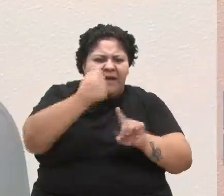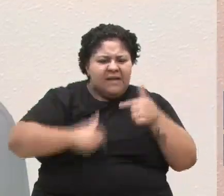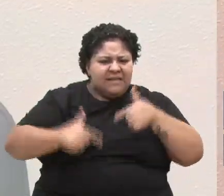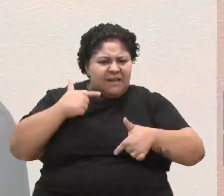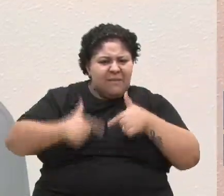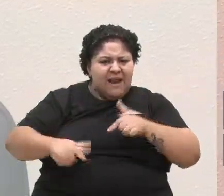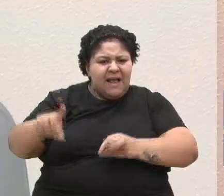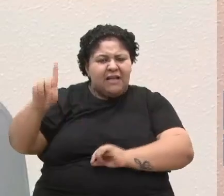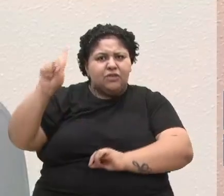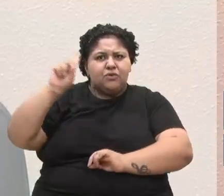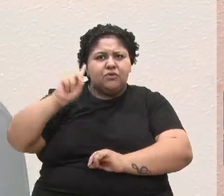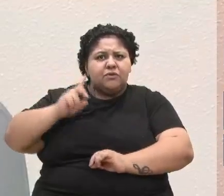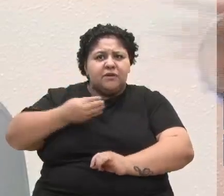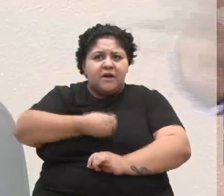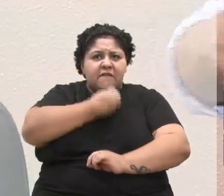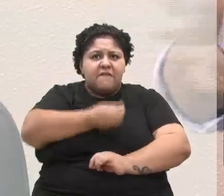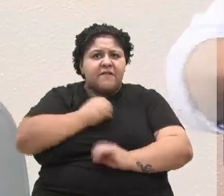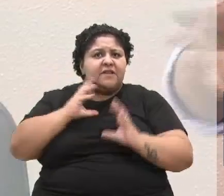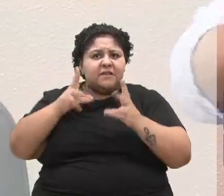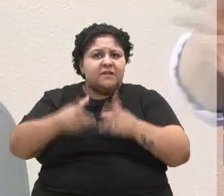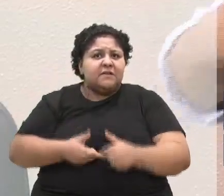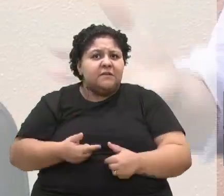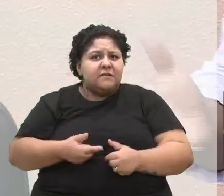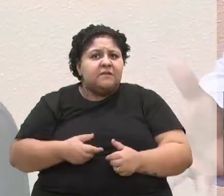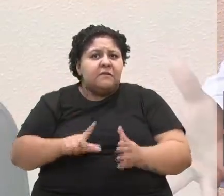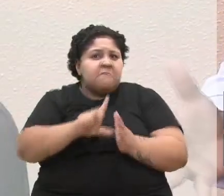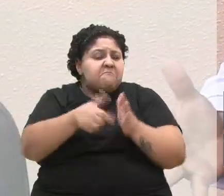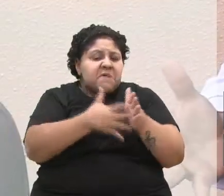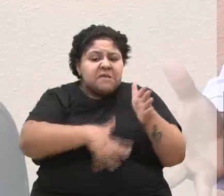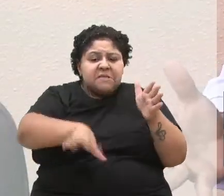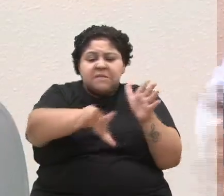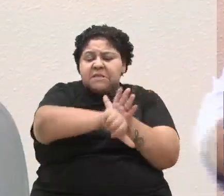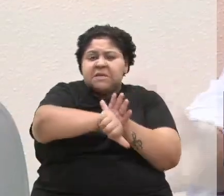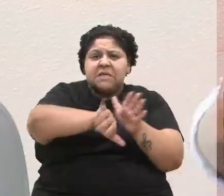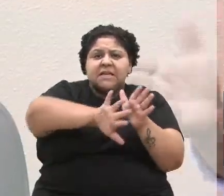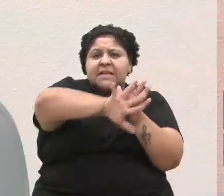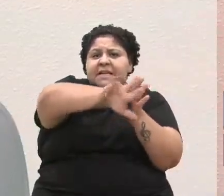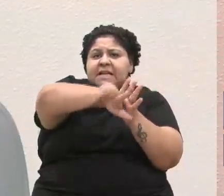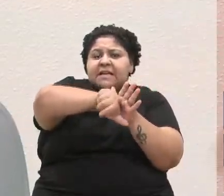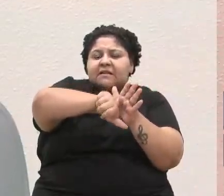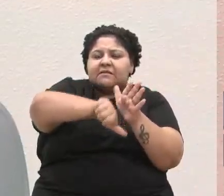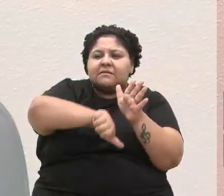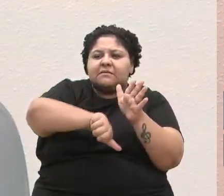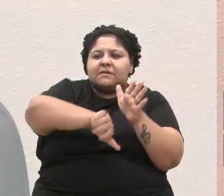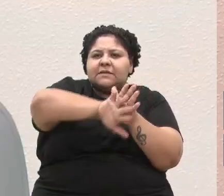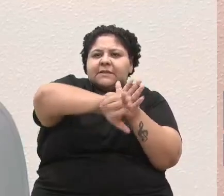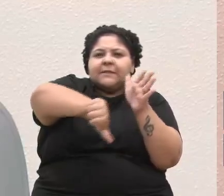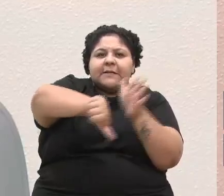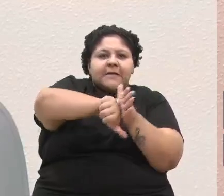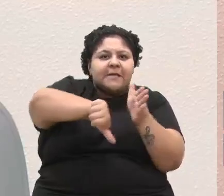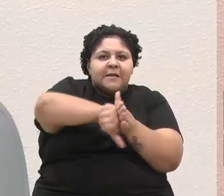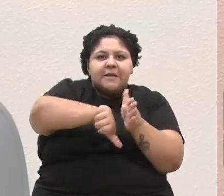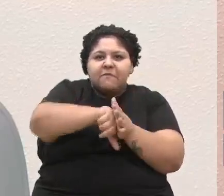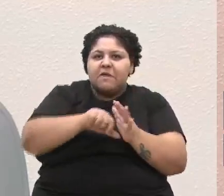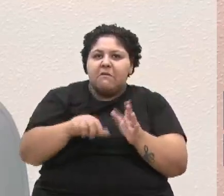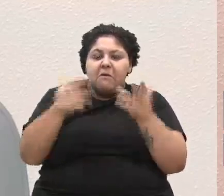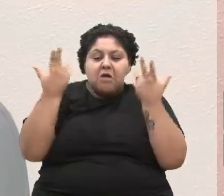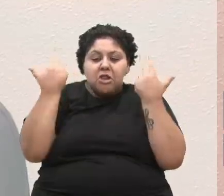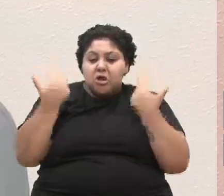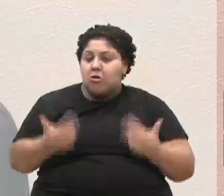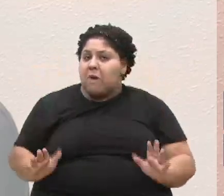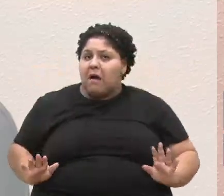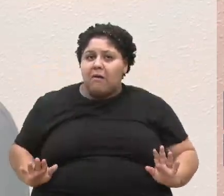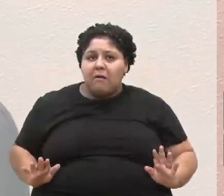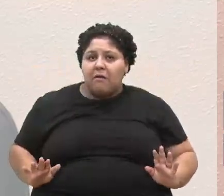toda, né? Mas isso é crime para eles, tranquilo. Pode ser, não tem problema. Cada vez